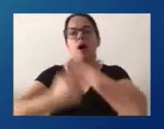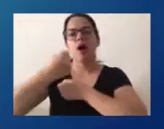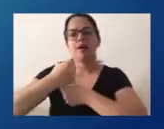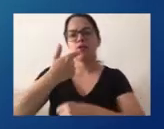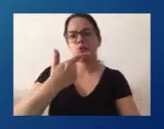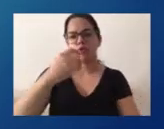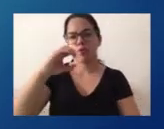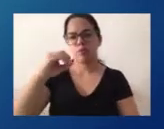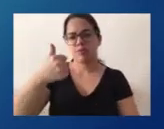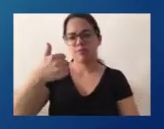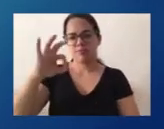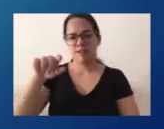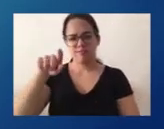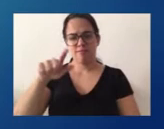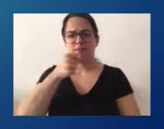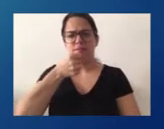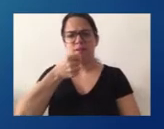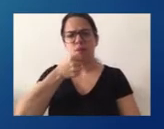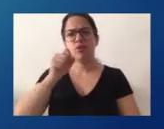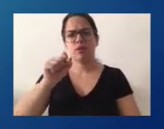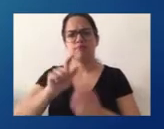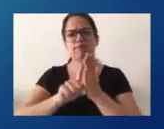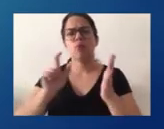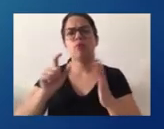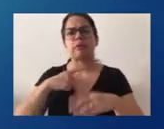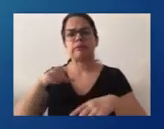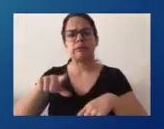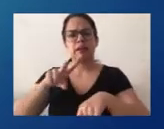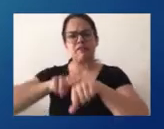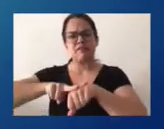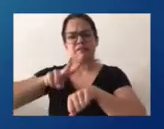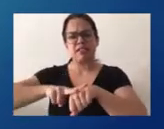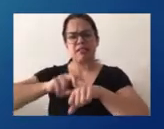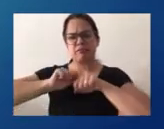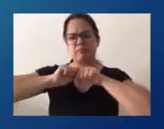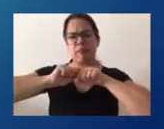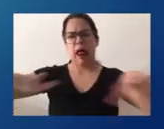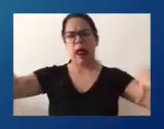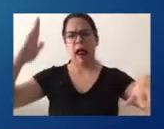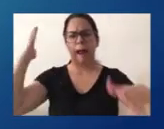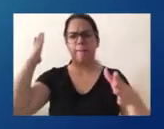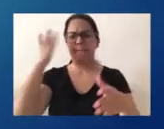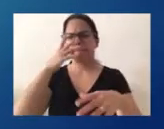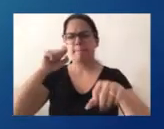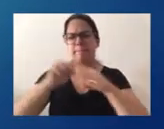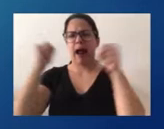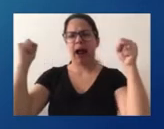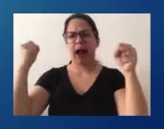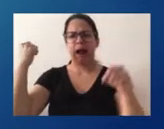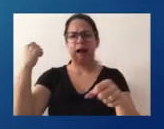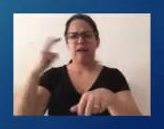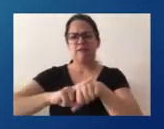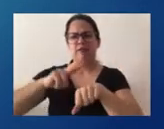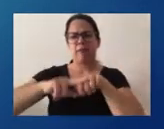foi um acidente que aconteceu em dezembro de 2010. Então, na reportagem, se comenta que os estilhaços de vidro ainda no chão